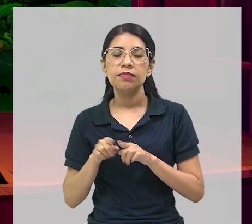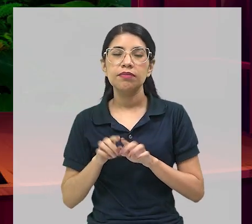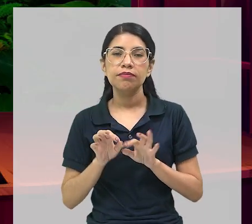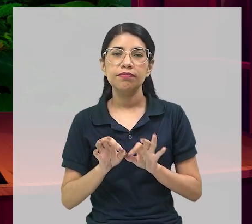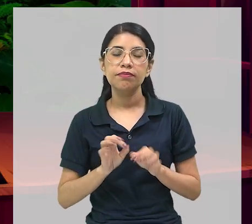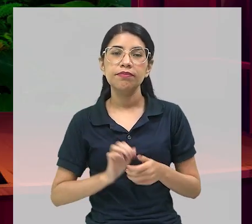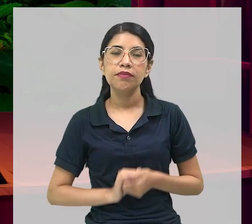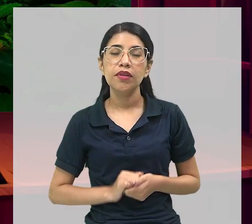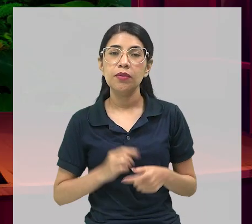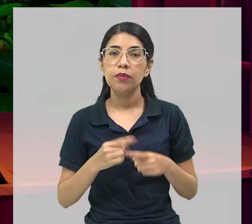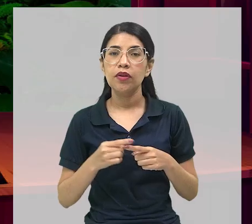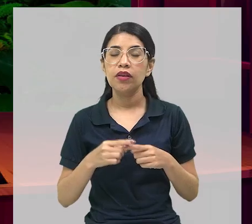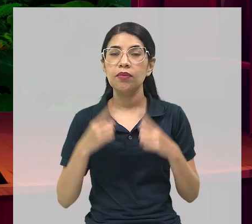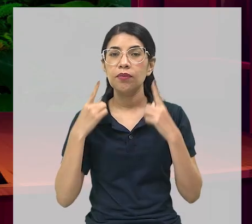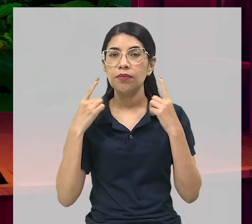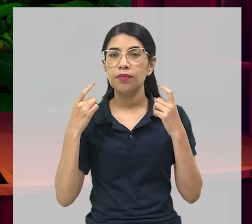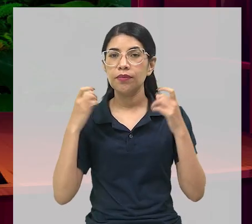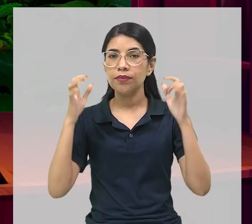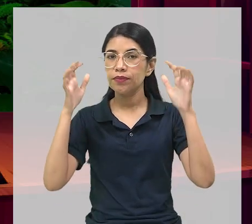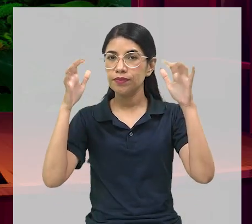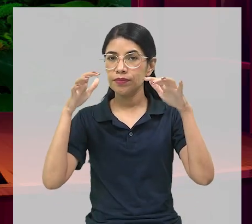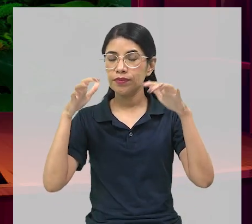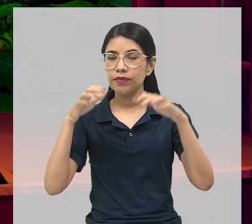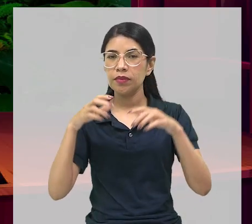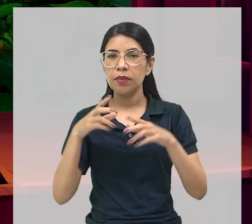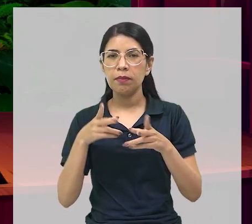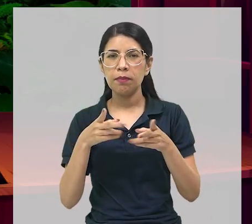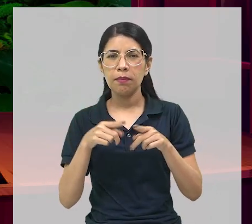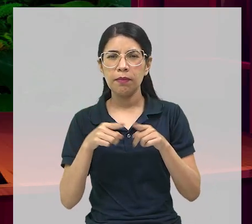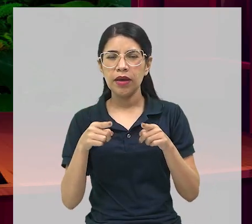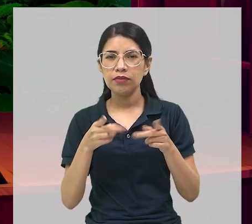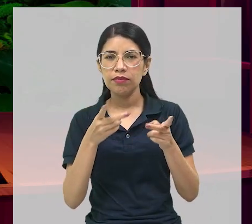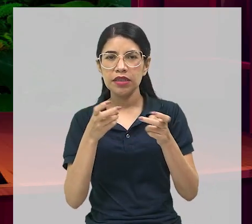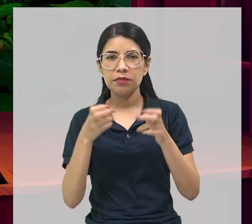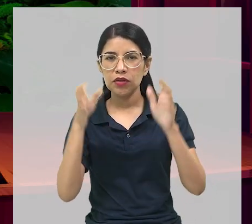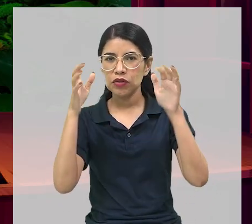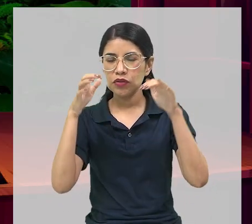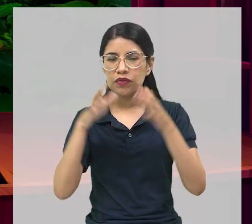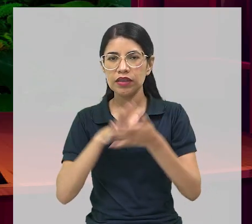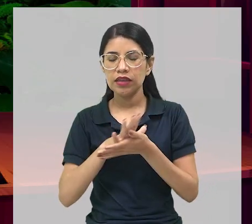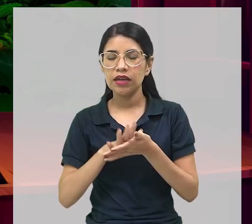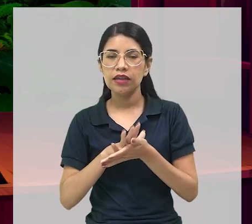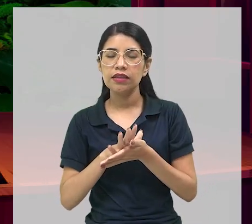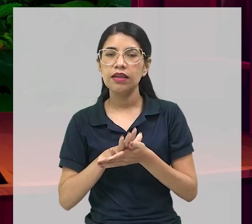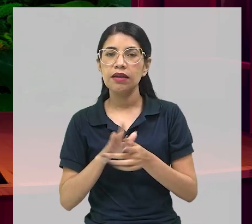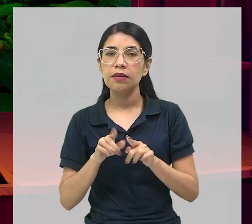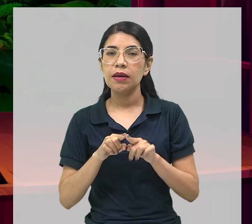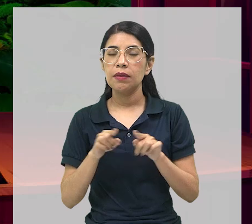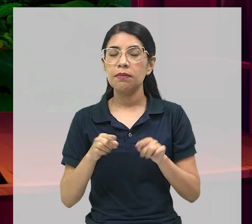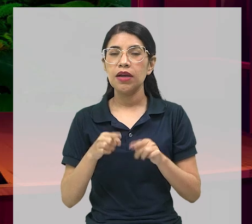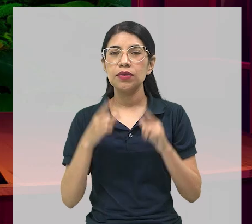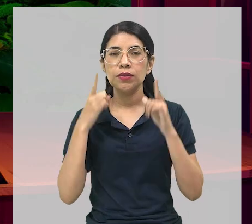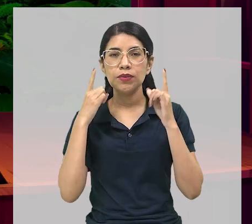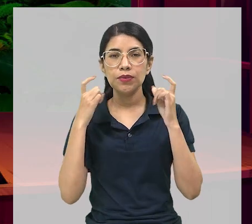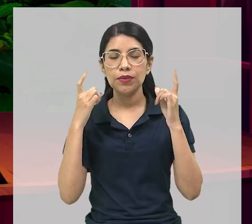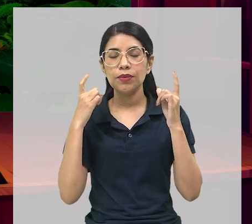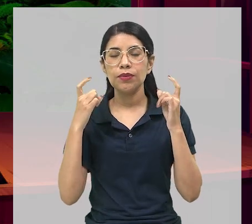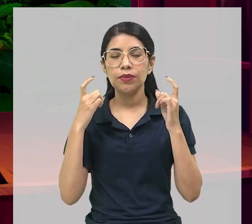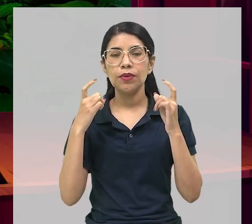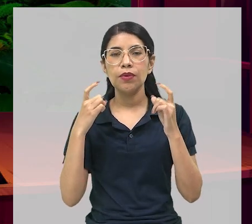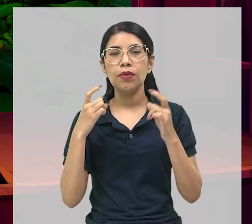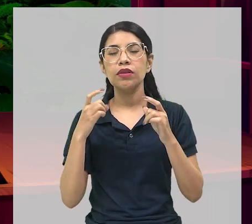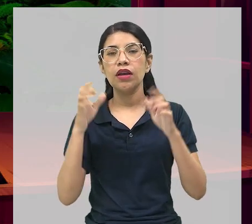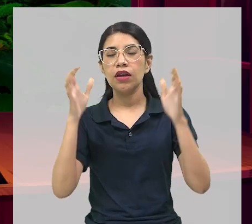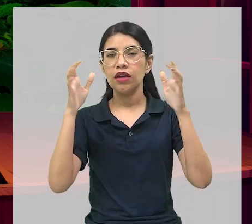É, não é porque é o barulho da chuva. A gente viu a chuva? Não, né? Mas o som, o efeito sonoro